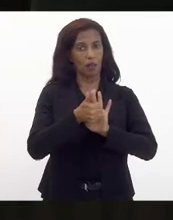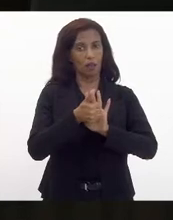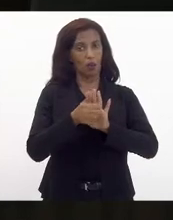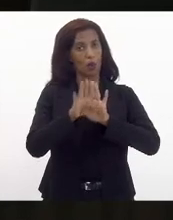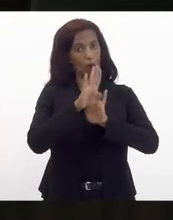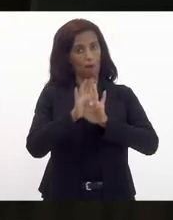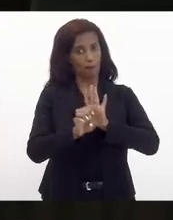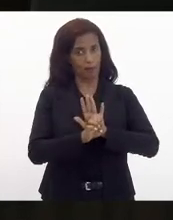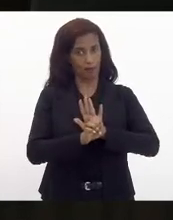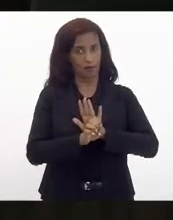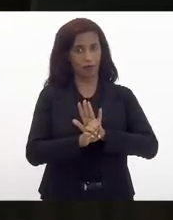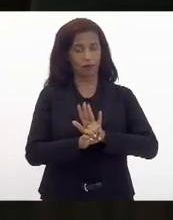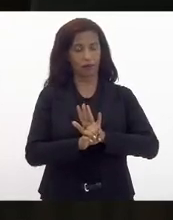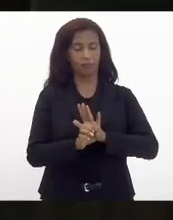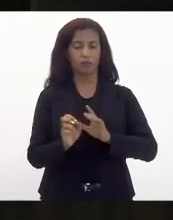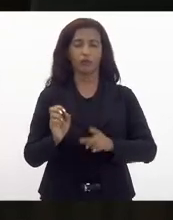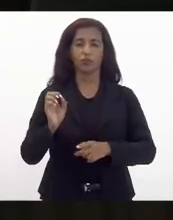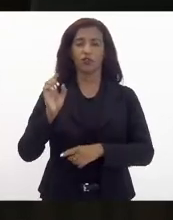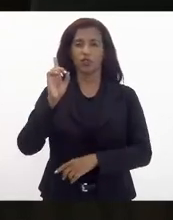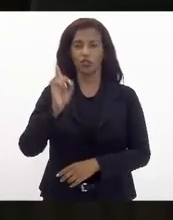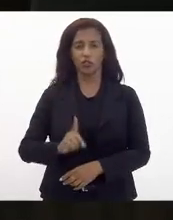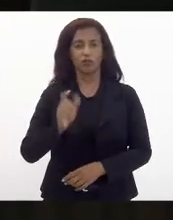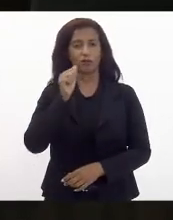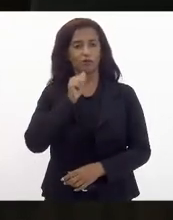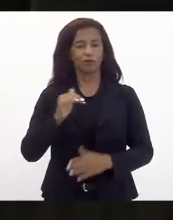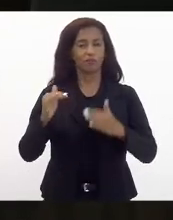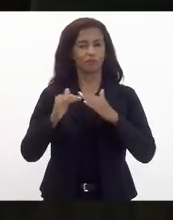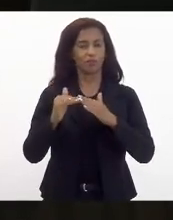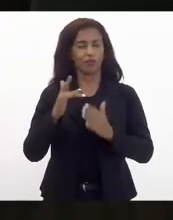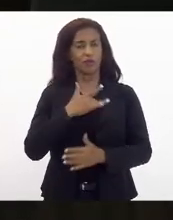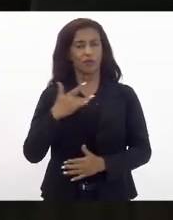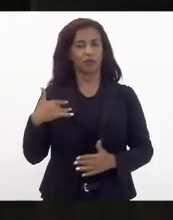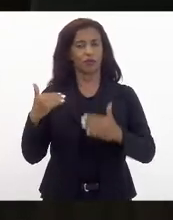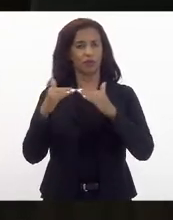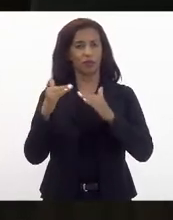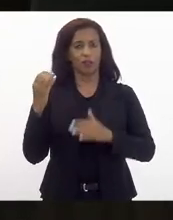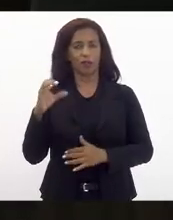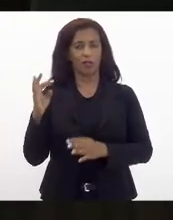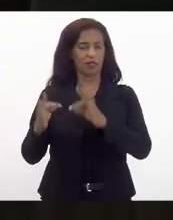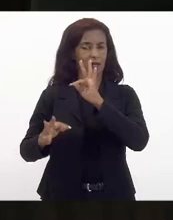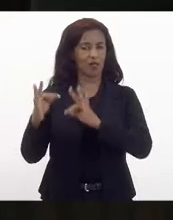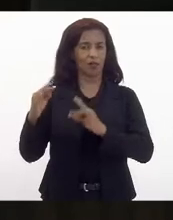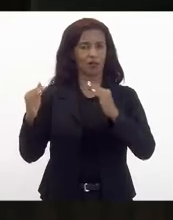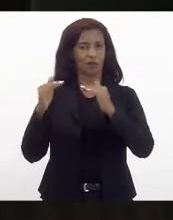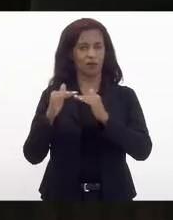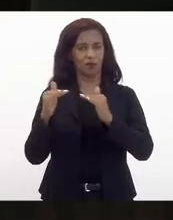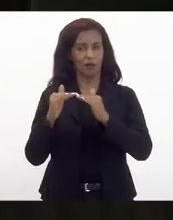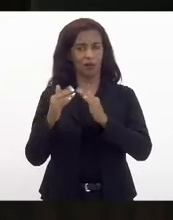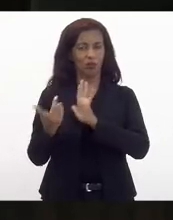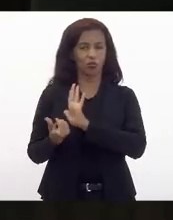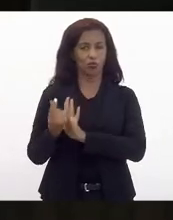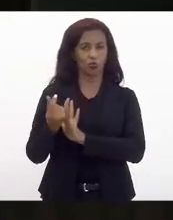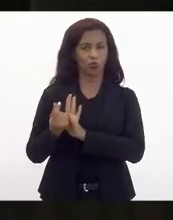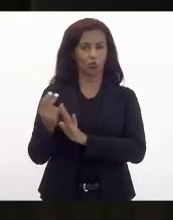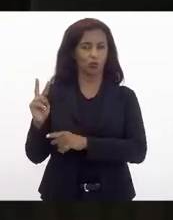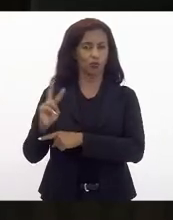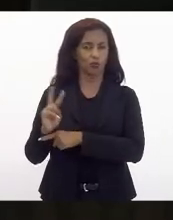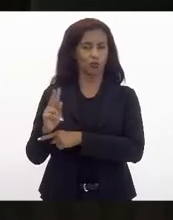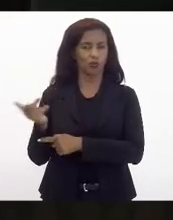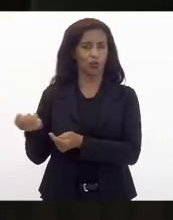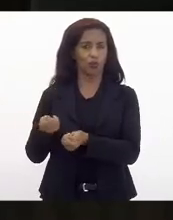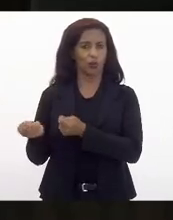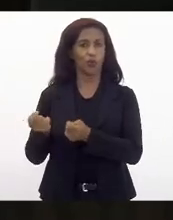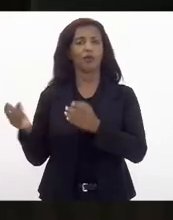qual emendas de defesa dos direitos da mulher favorável de saúde favorável de ciência e tecnologia favorável e de orçamento Finanças fiscalização